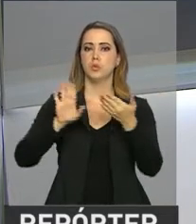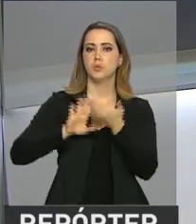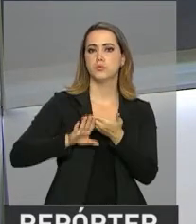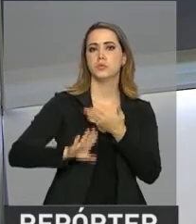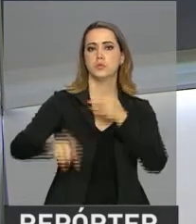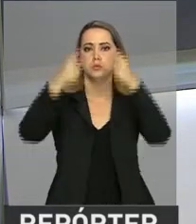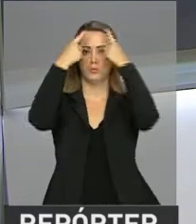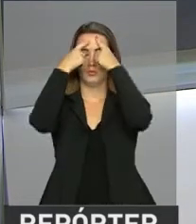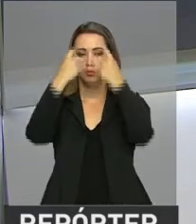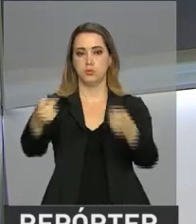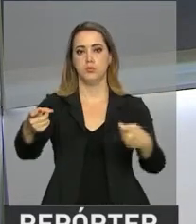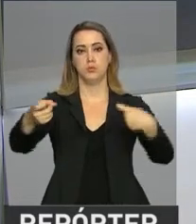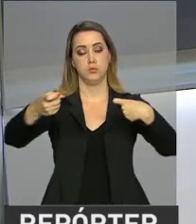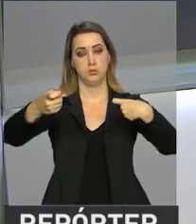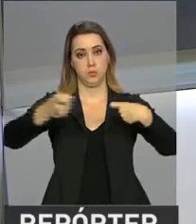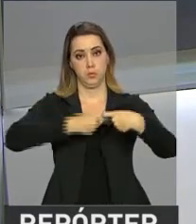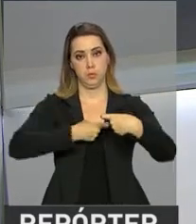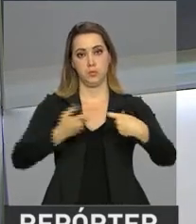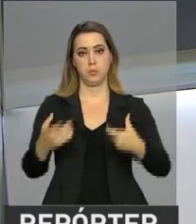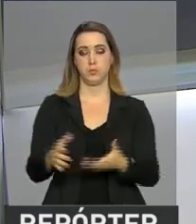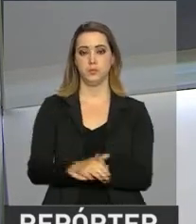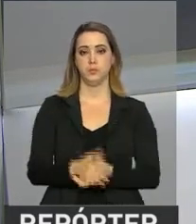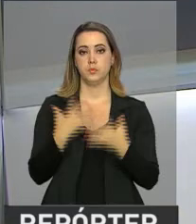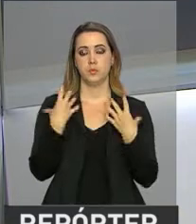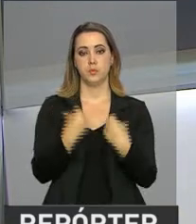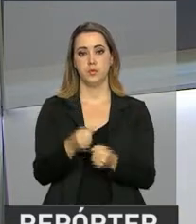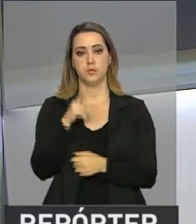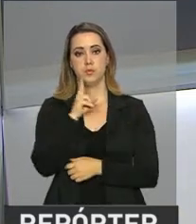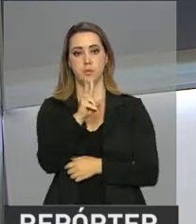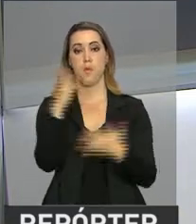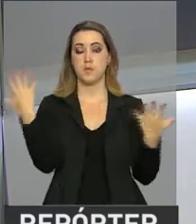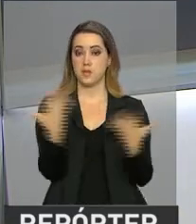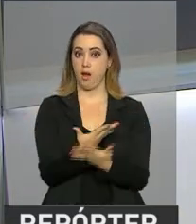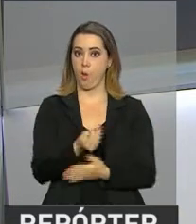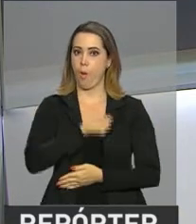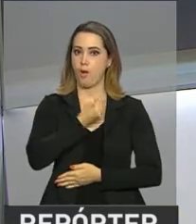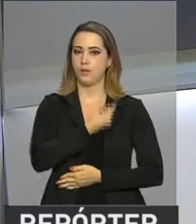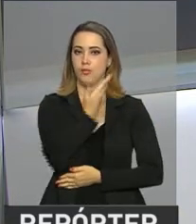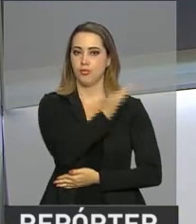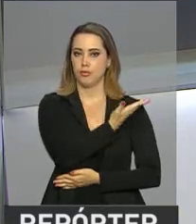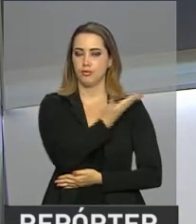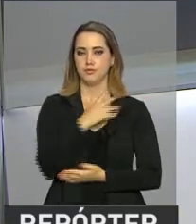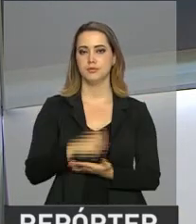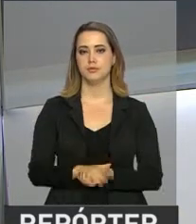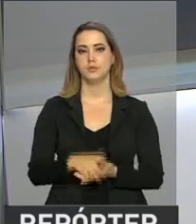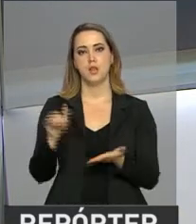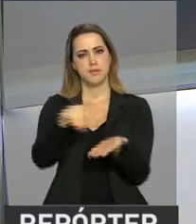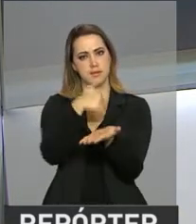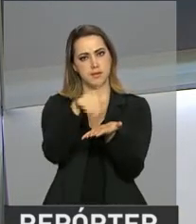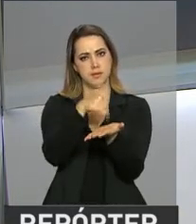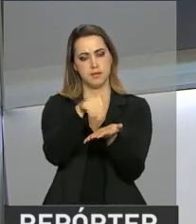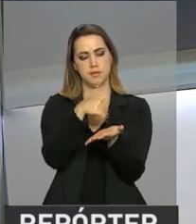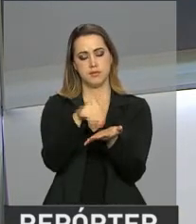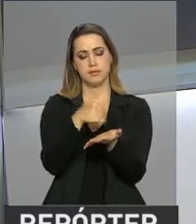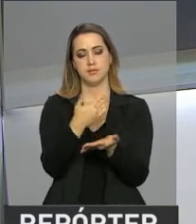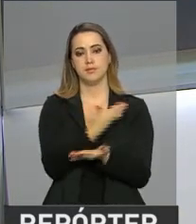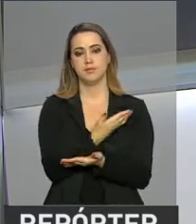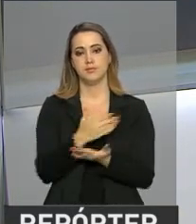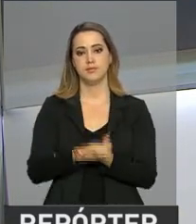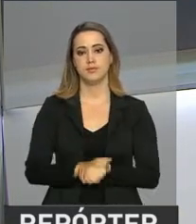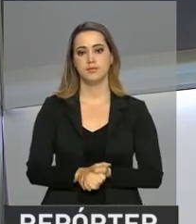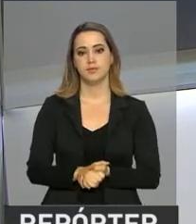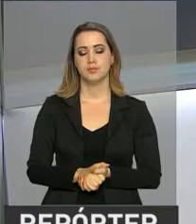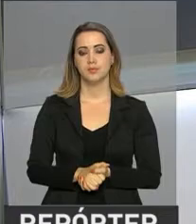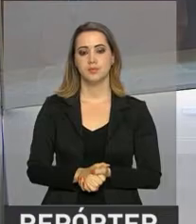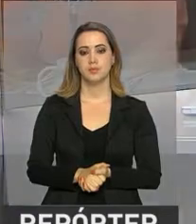à violência sexual. Vamos acompanhar então um trecho ao vivo da entrevista com a secretária do Ministério da Justiça e